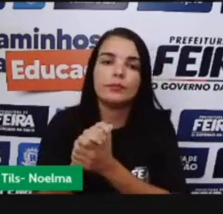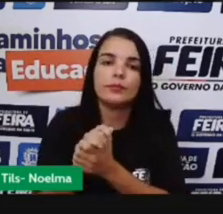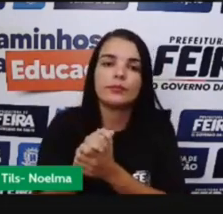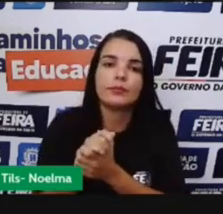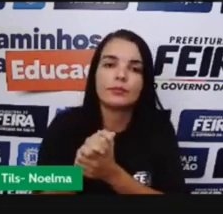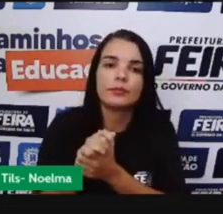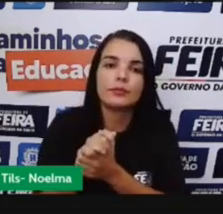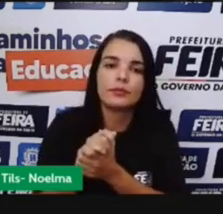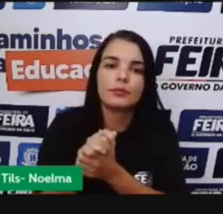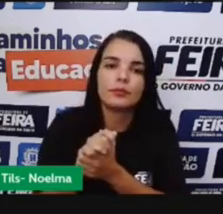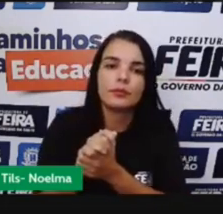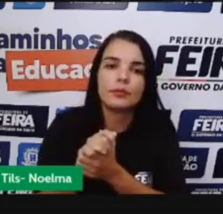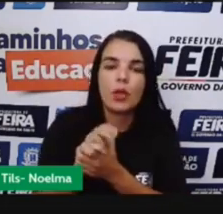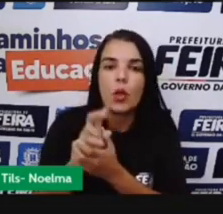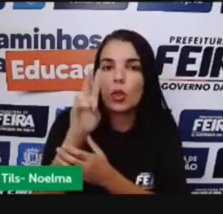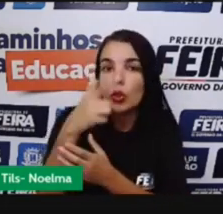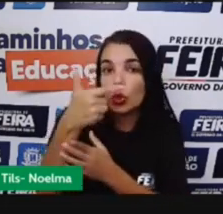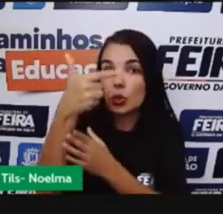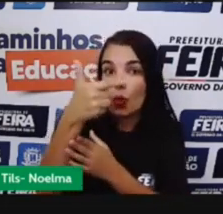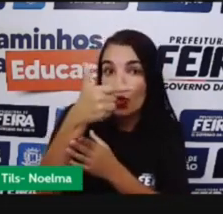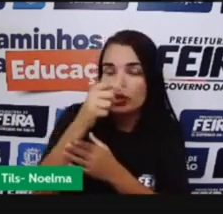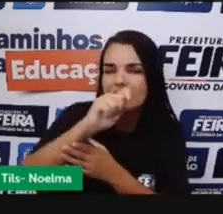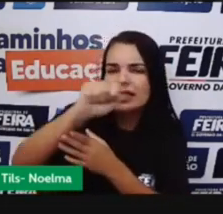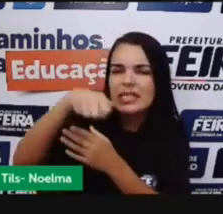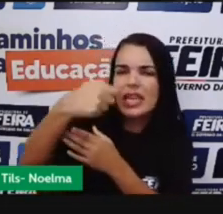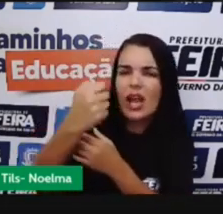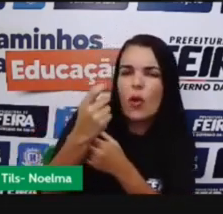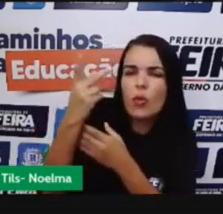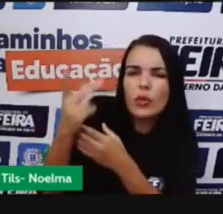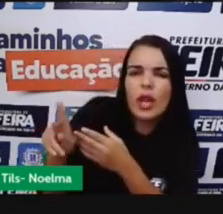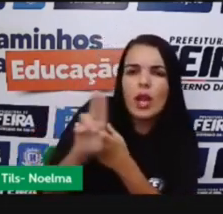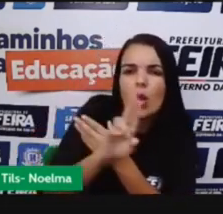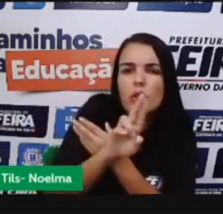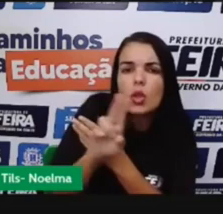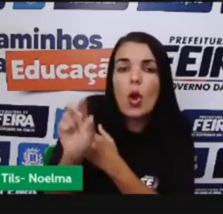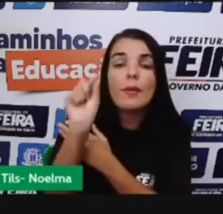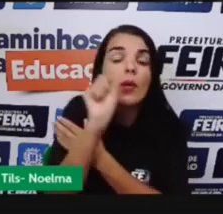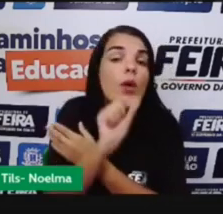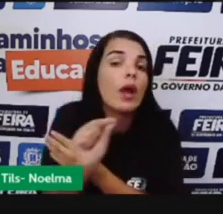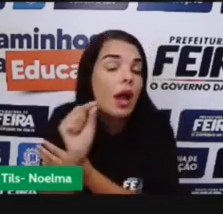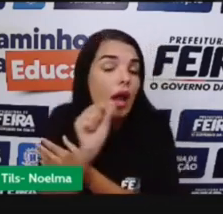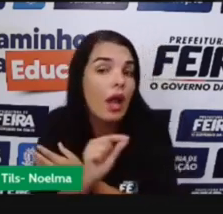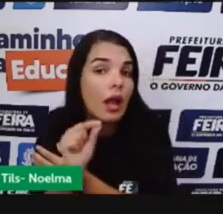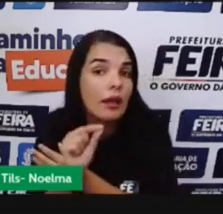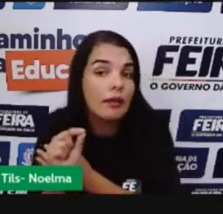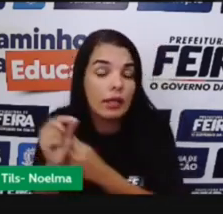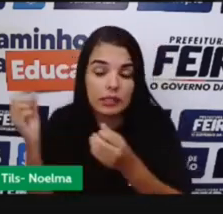que nesse caso seria o número 2. Aqui nós temos o divisor.